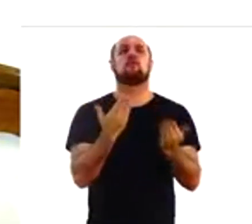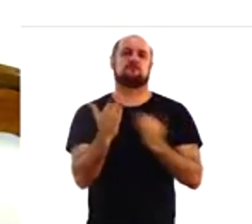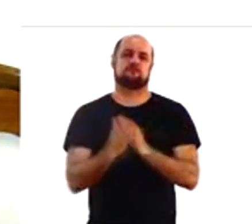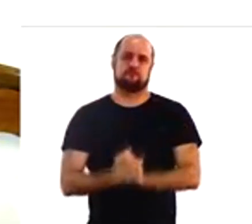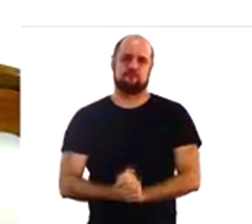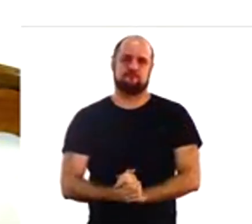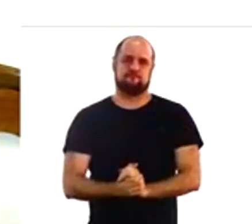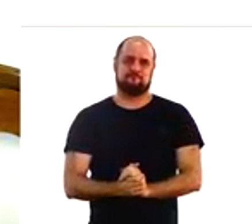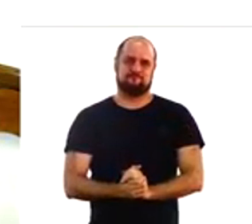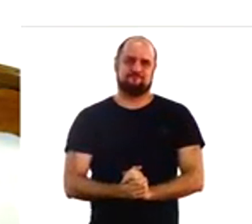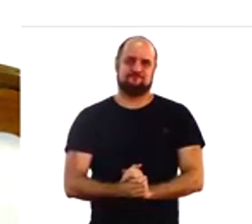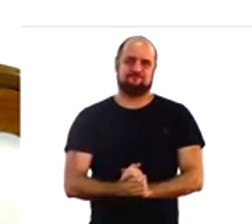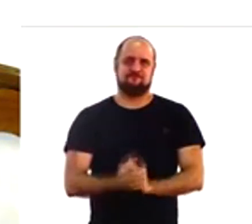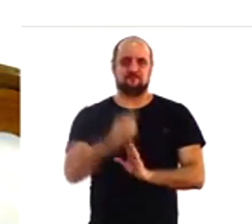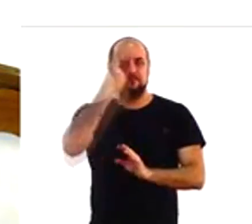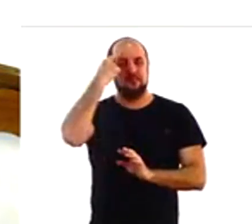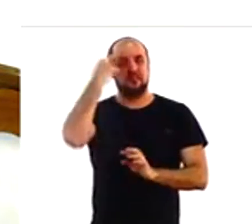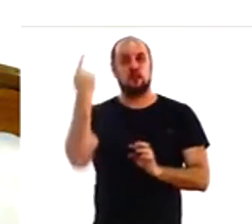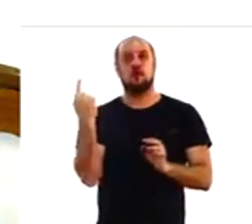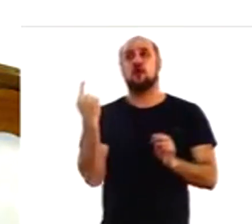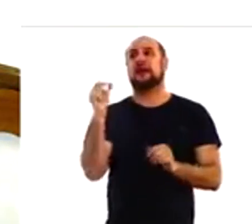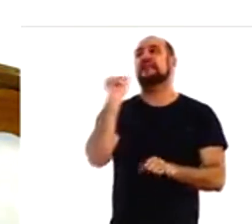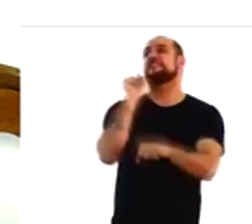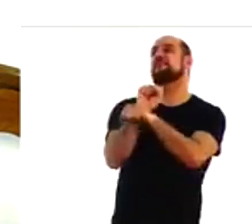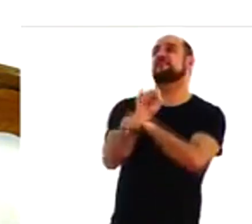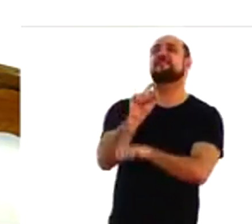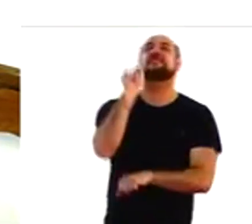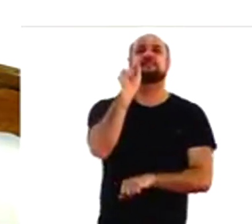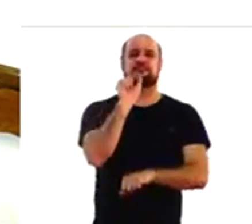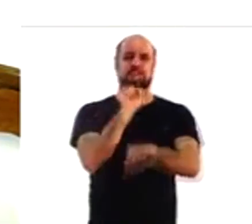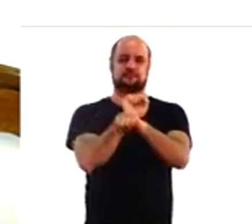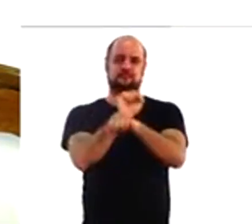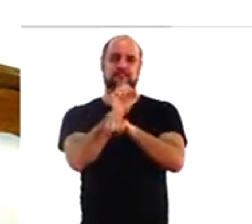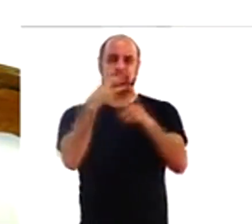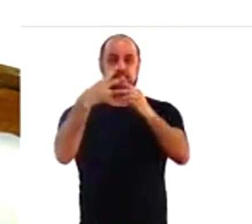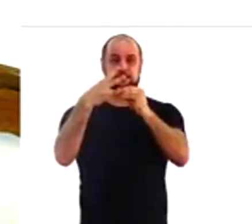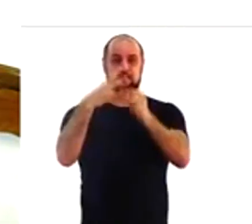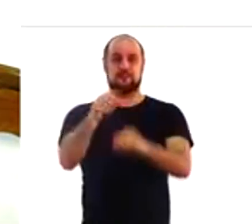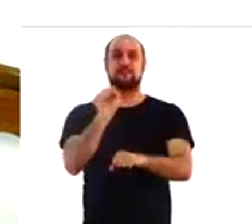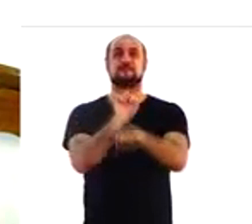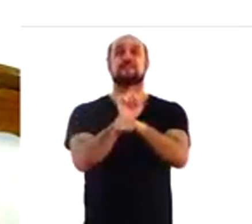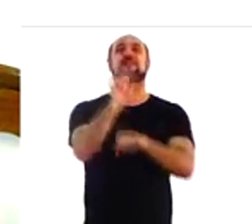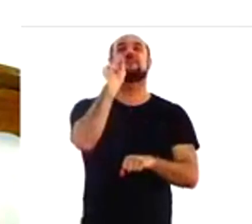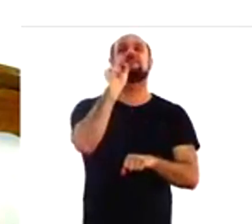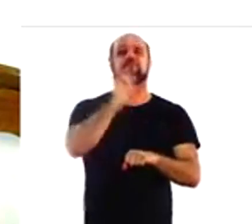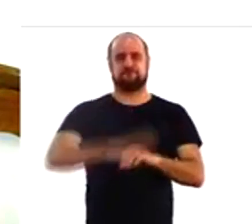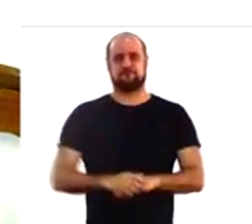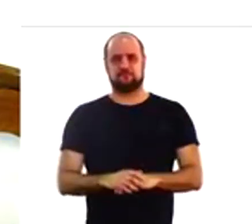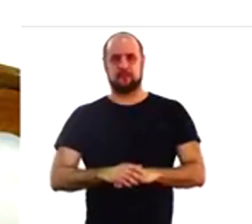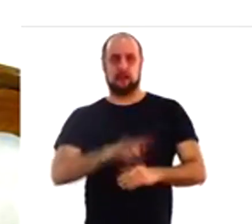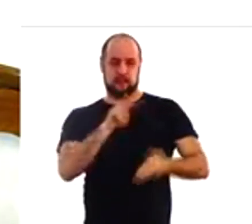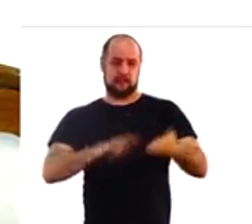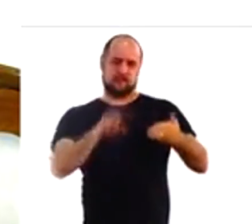E ainda, pelo que temos esperado? O que esperamos? Vou ler então os 3